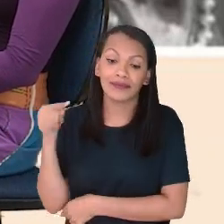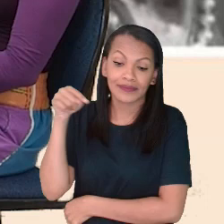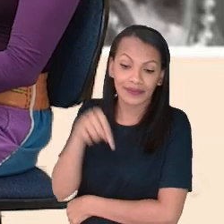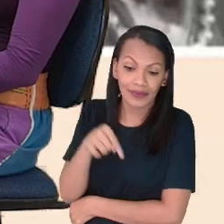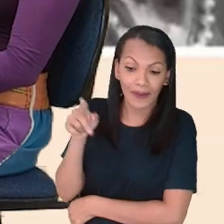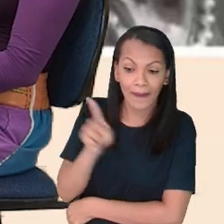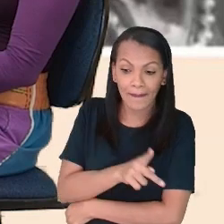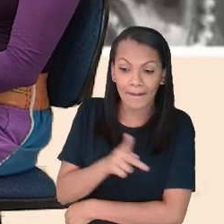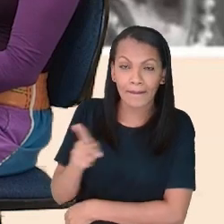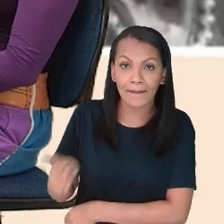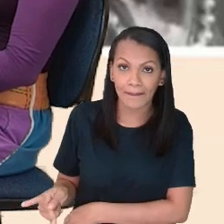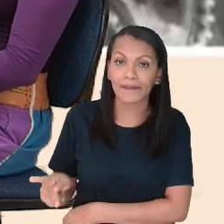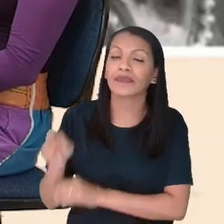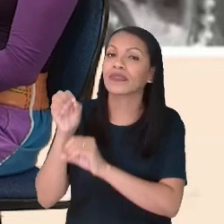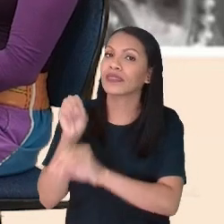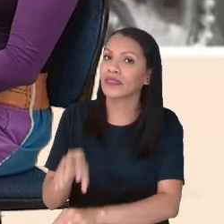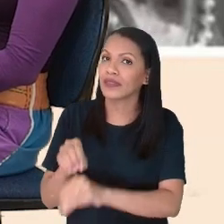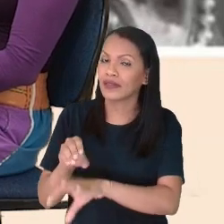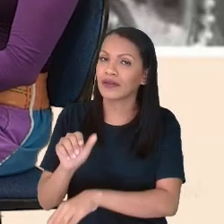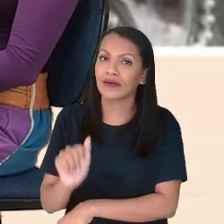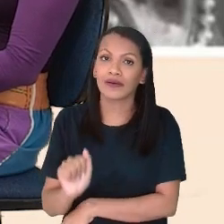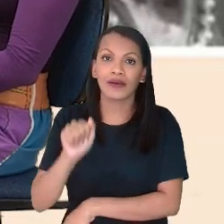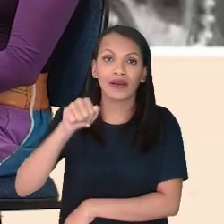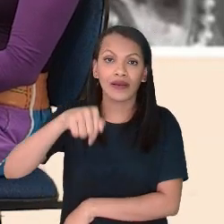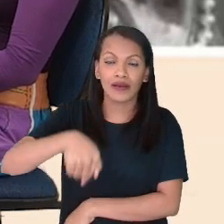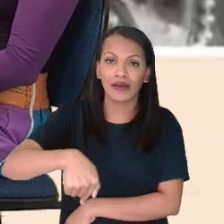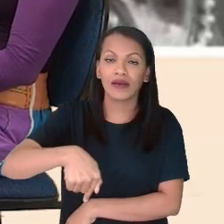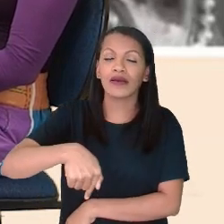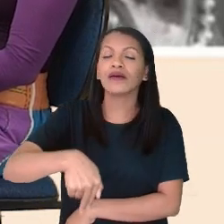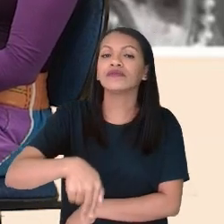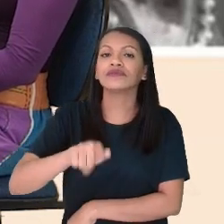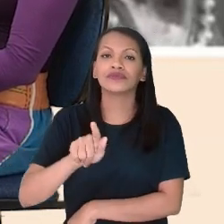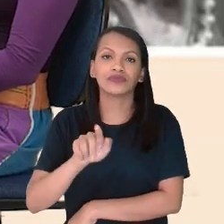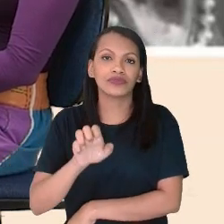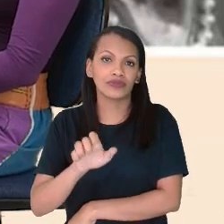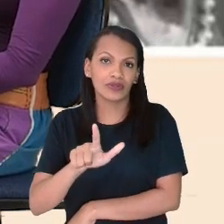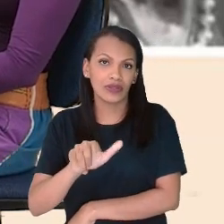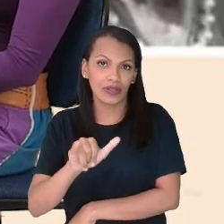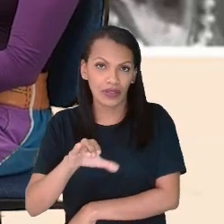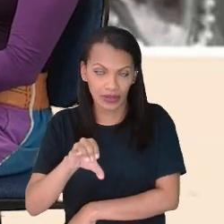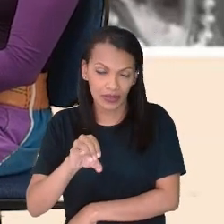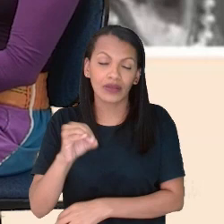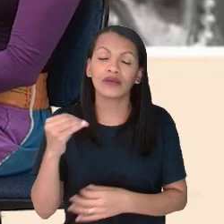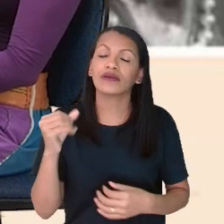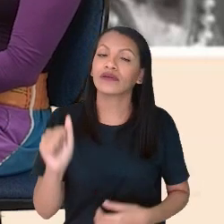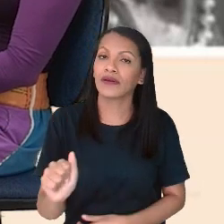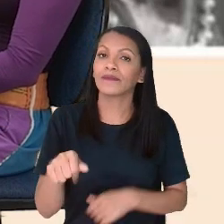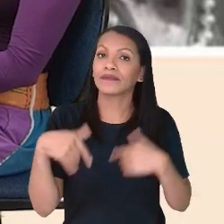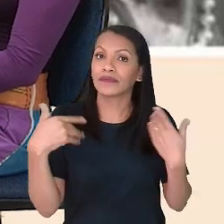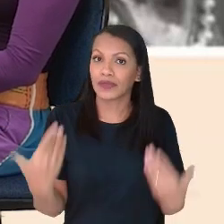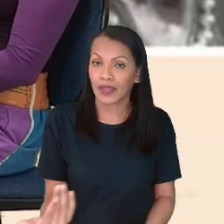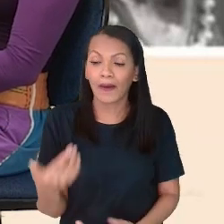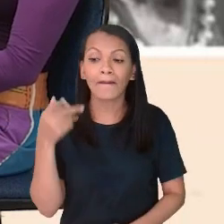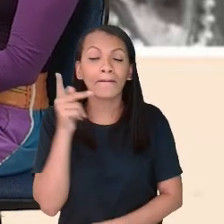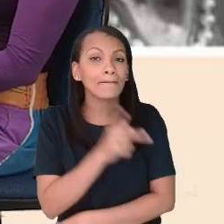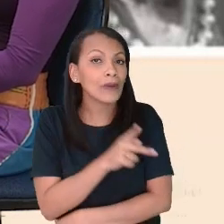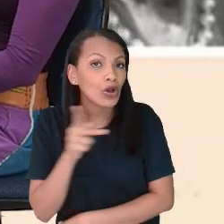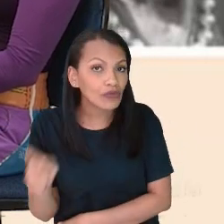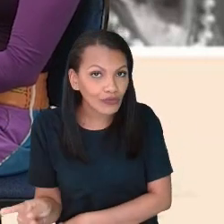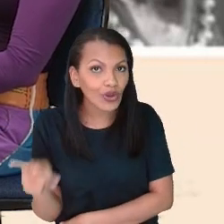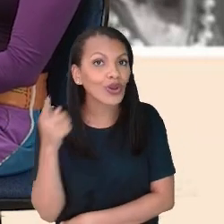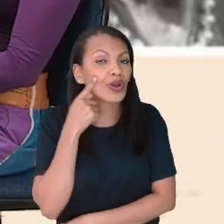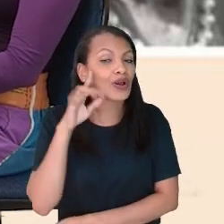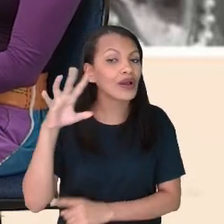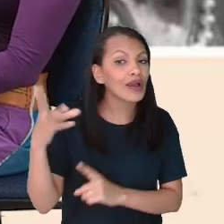a professora, arte educadora, Angélica Costa, tá? Ela é professora de arte